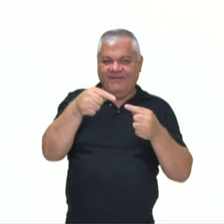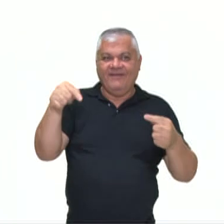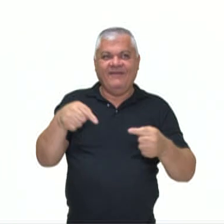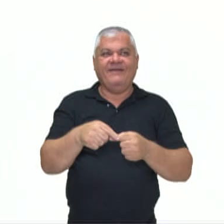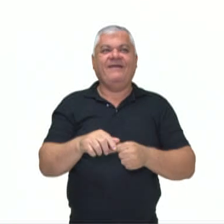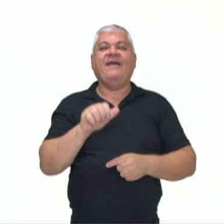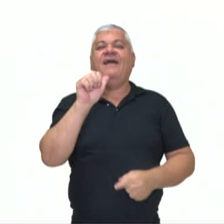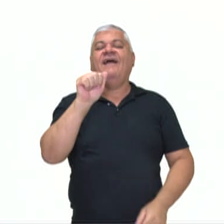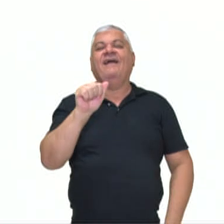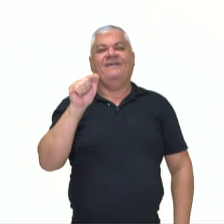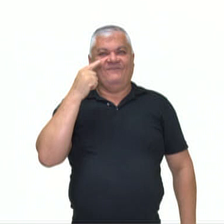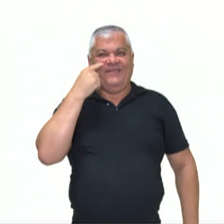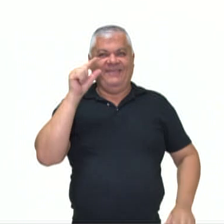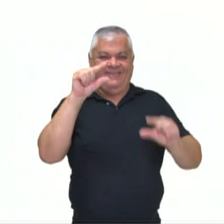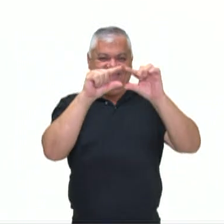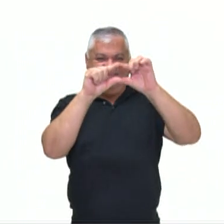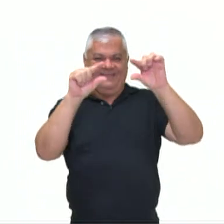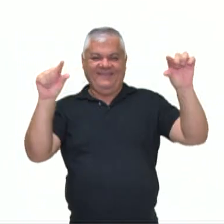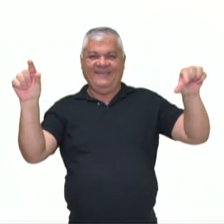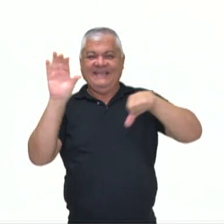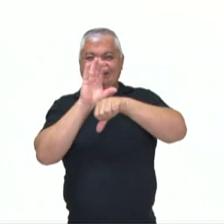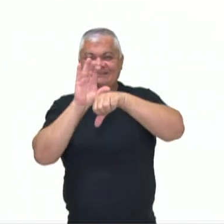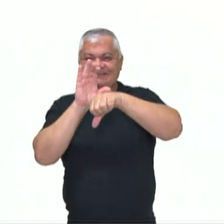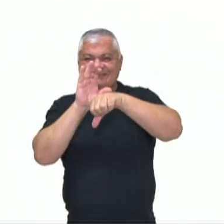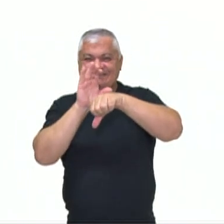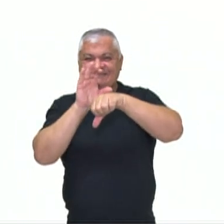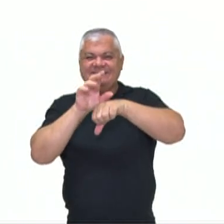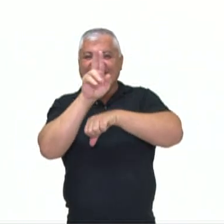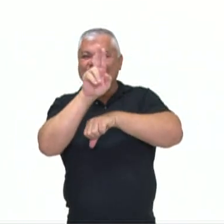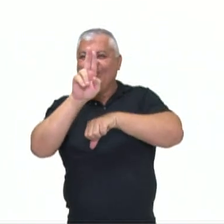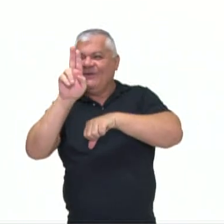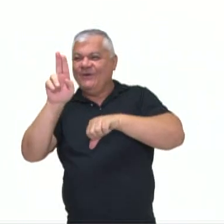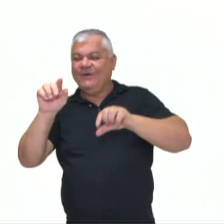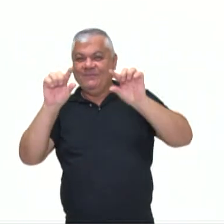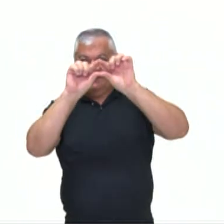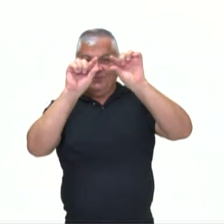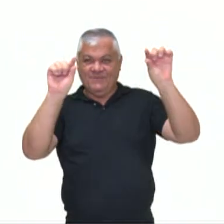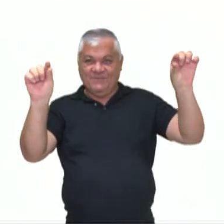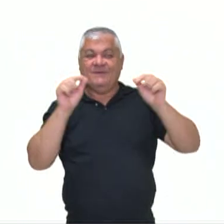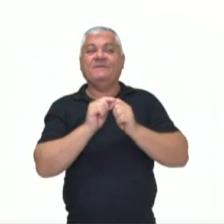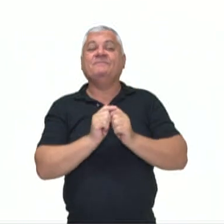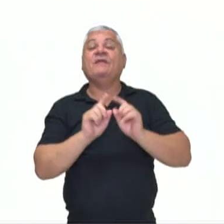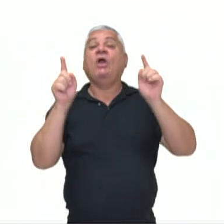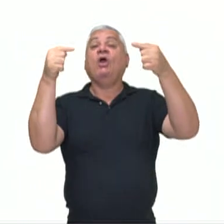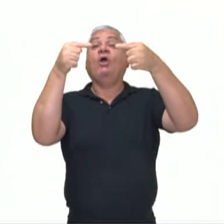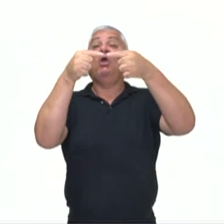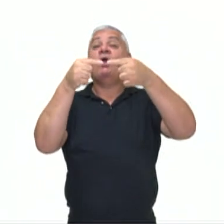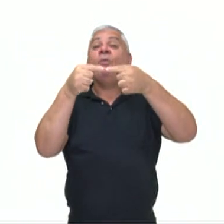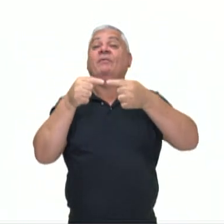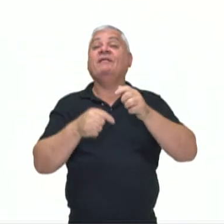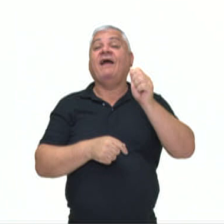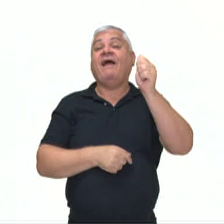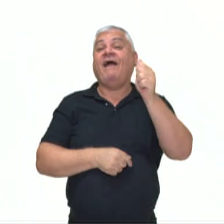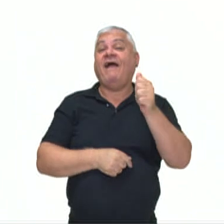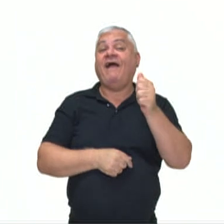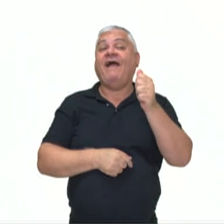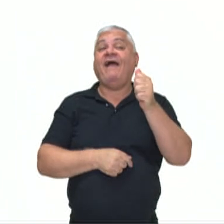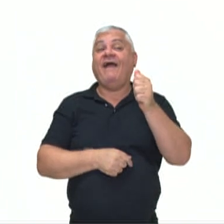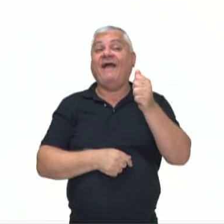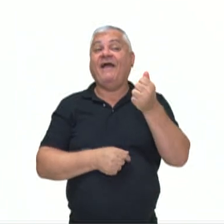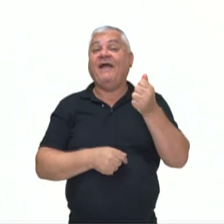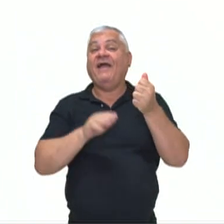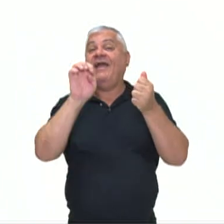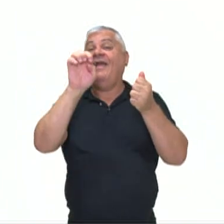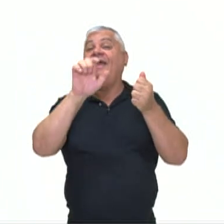Alonso, Soledad e Teresa, Lucidio, Carlos e Consuelo. E a alternativa A, ele é um buen